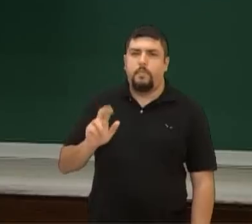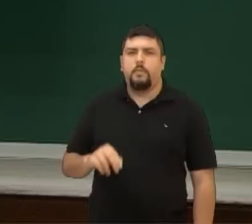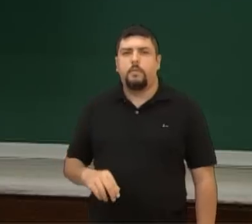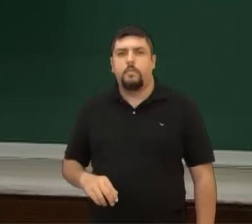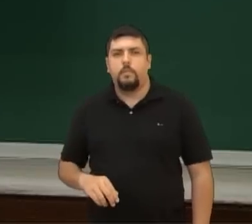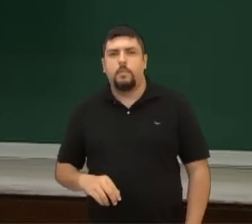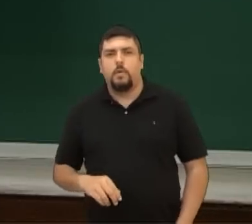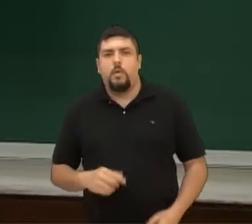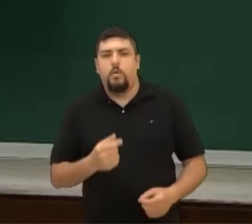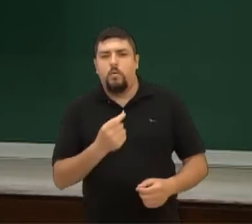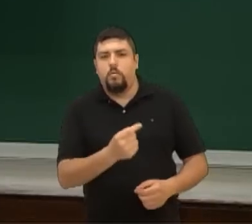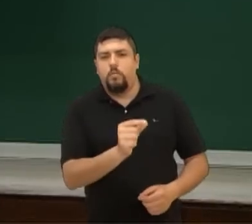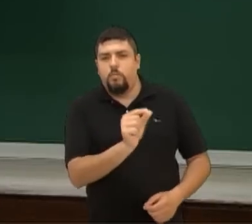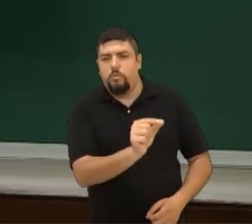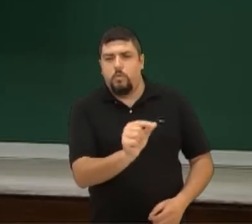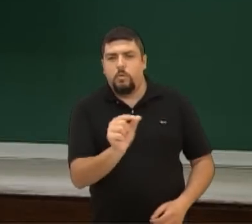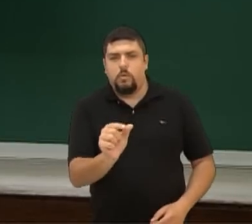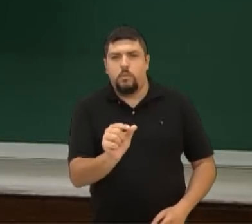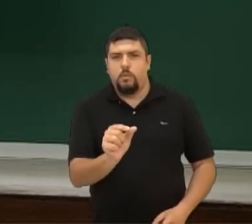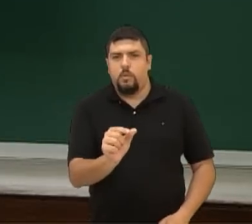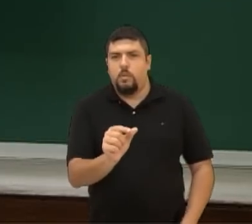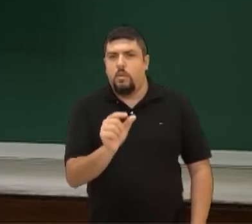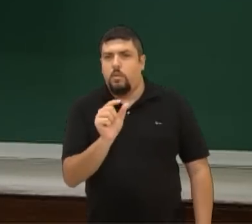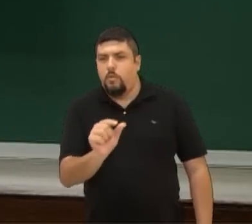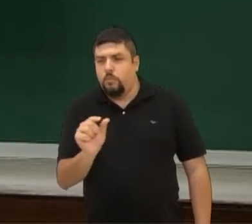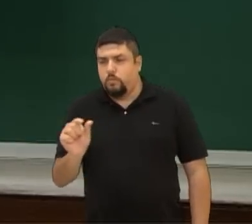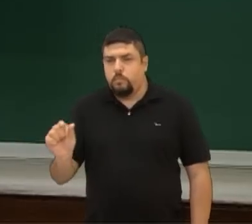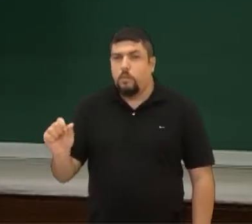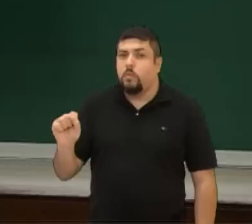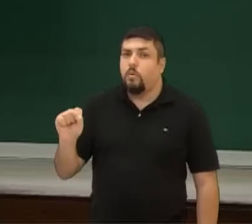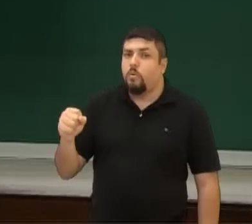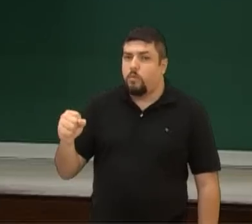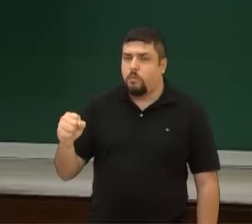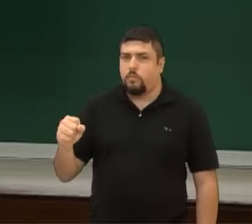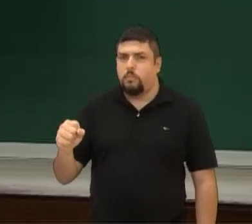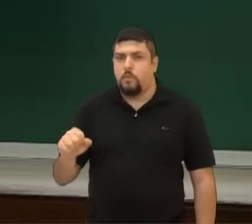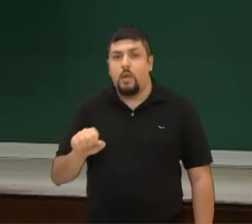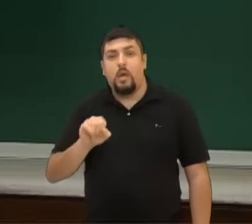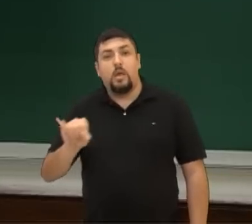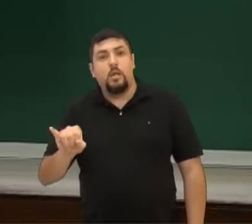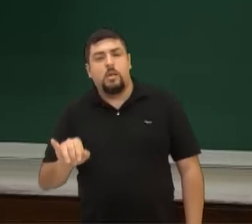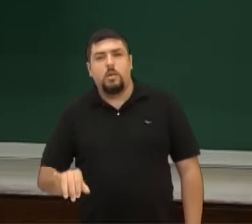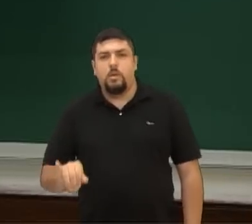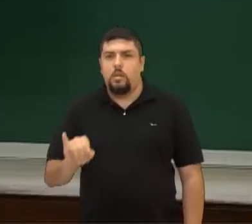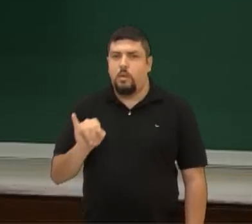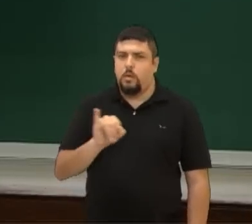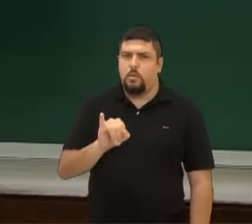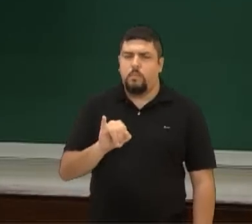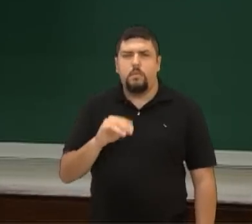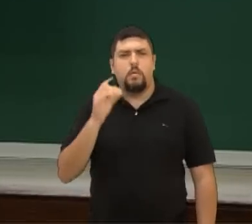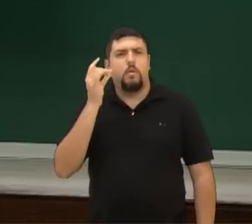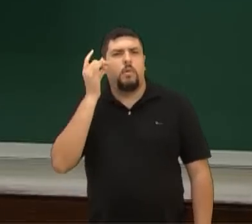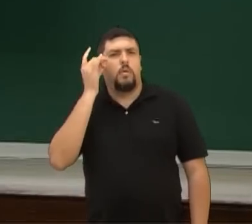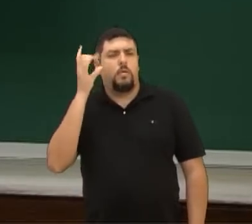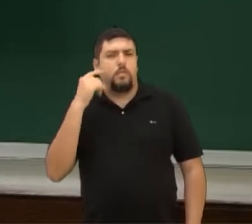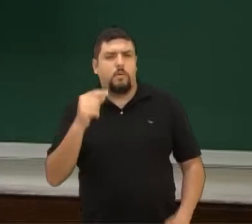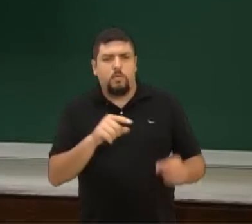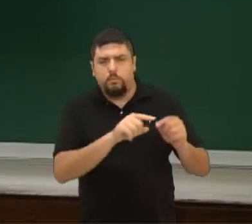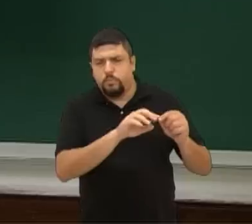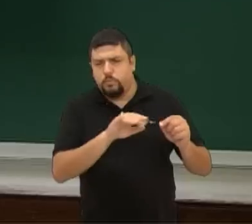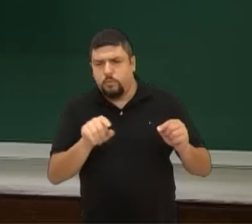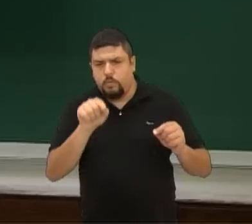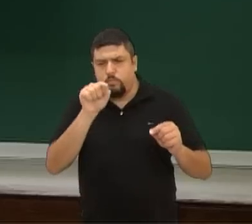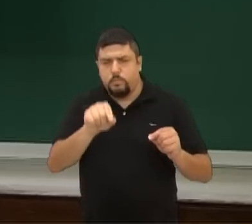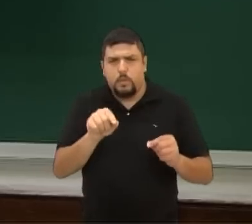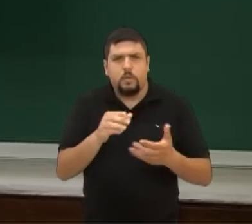3, 4, 5, 6, 7, 8. Porque se fosse uma quantidade ímpar de números, eu ia localizar um número